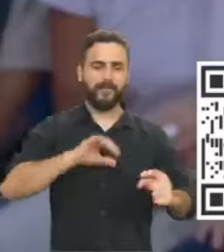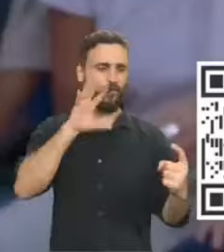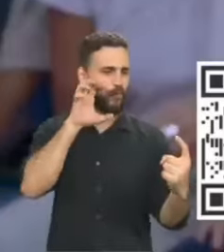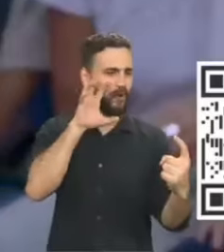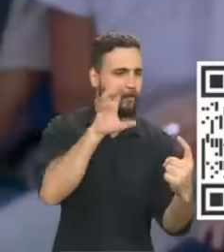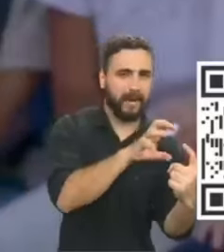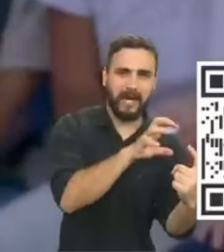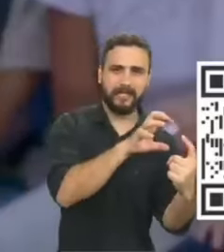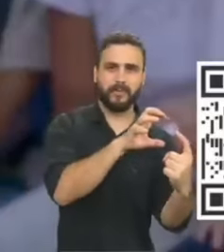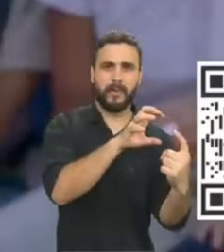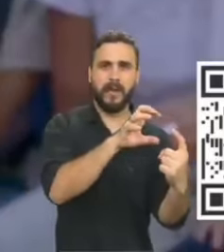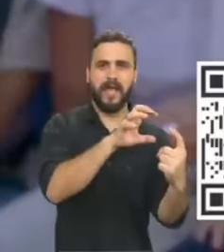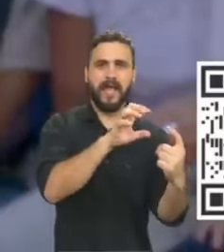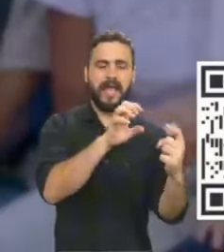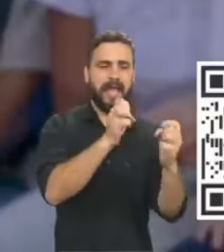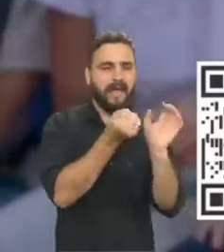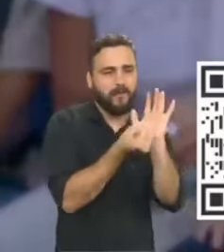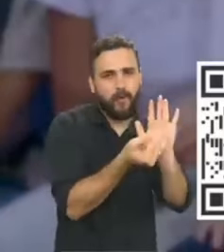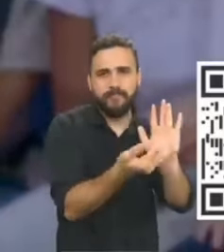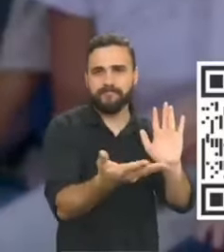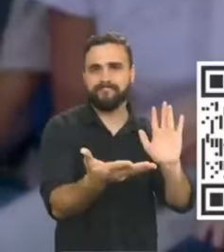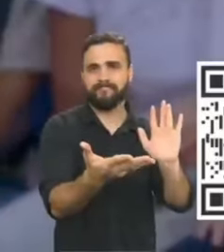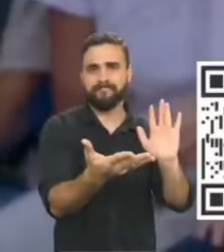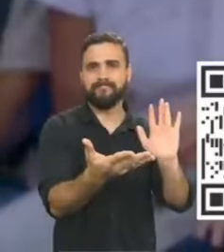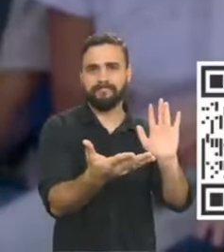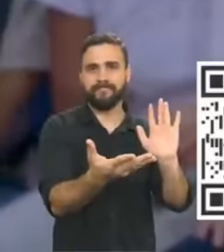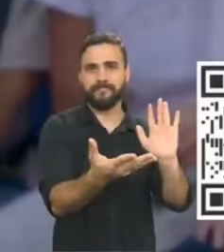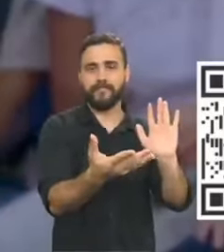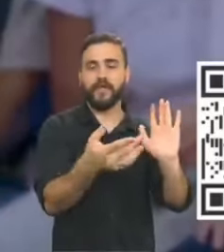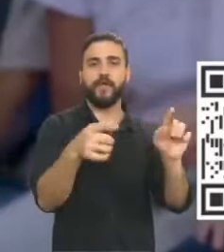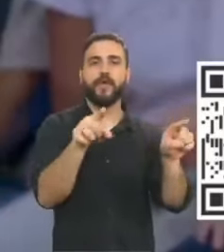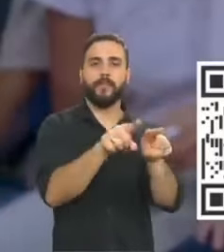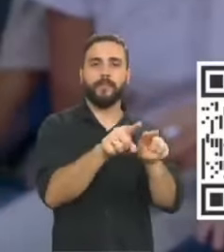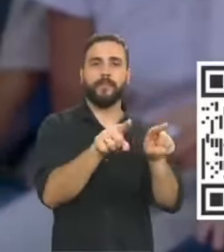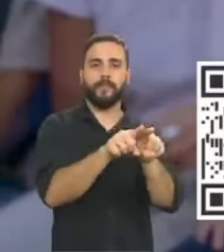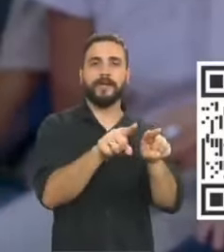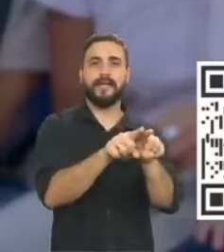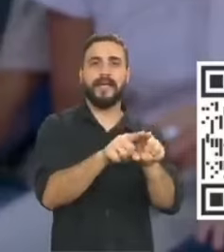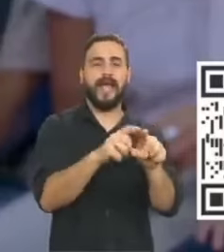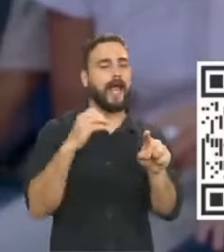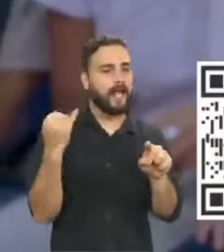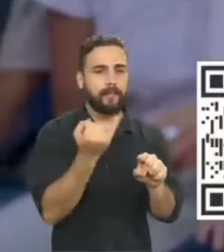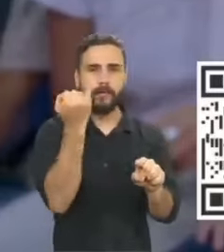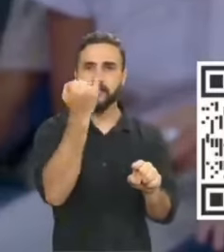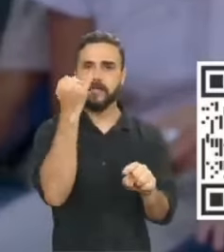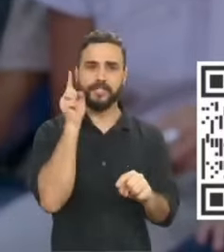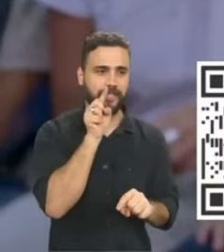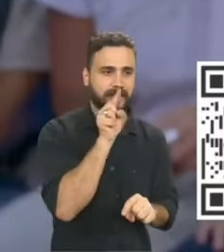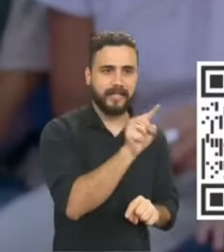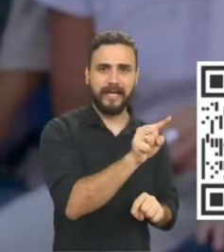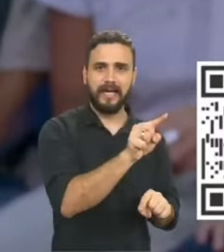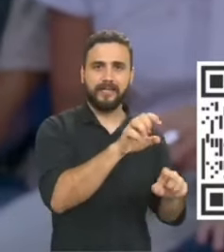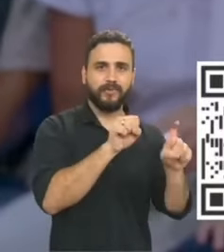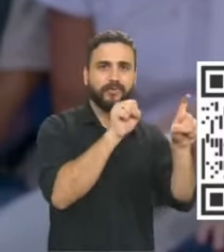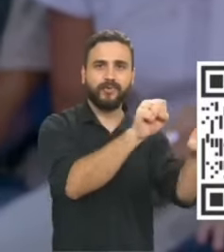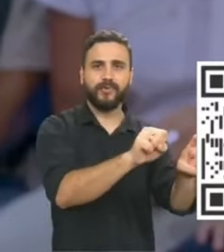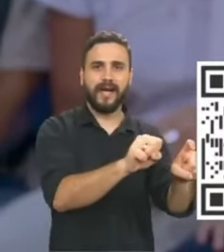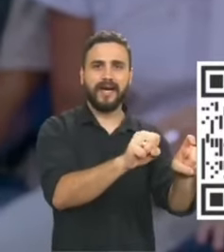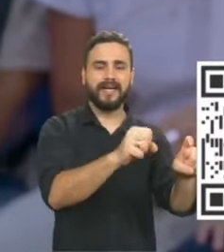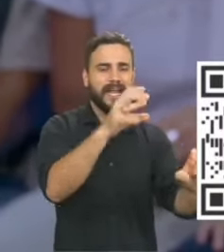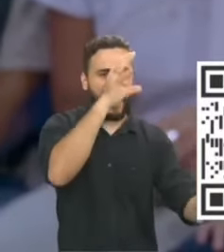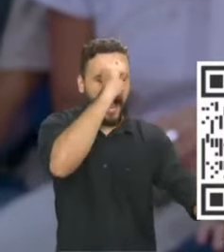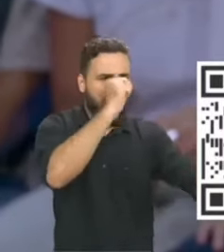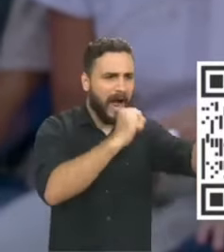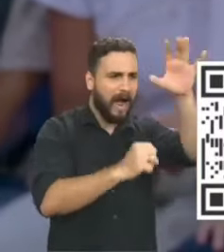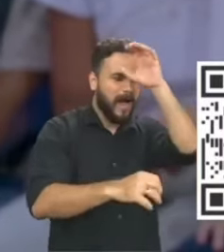sofrem um choque do evangelho, que é exatamente isso, essa relevância de você chegar num lugar e você aprender sobre um evangelho